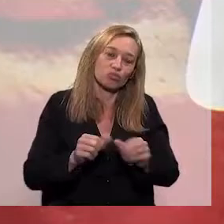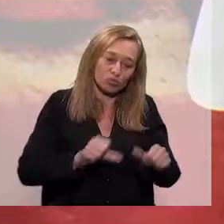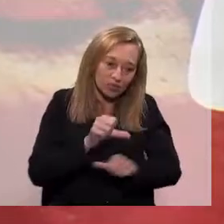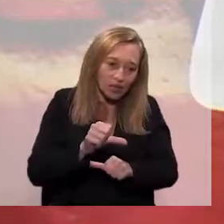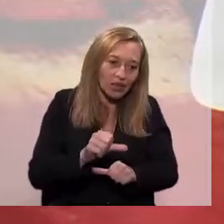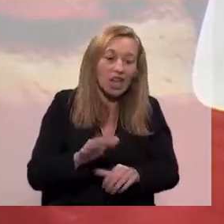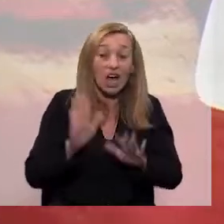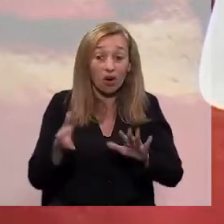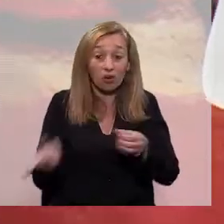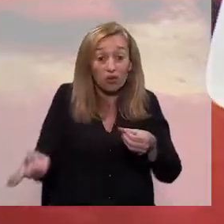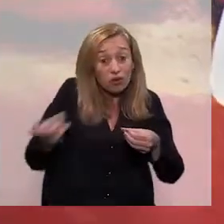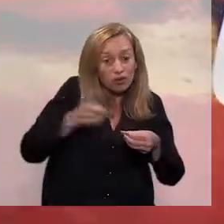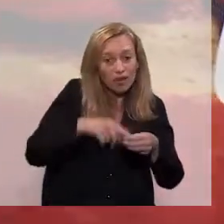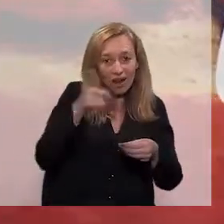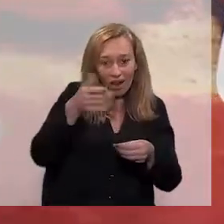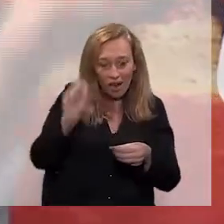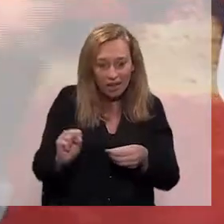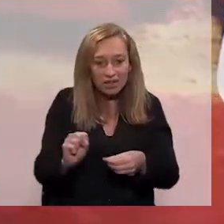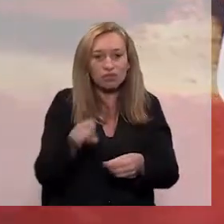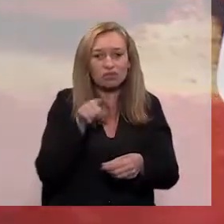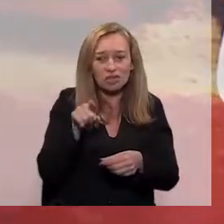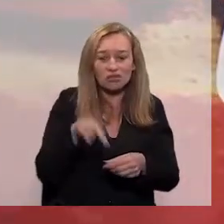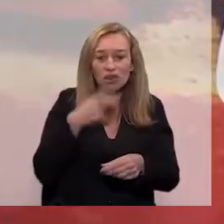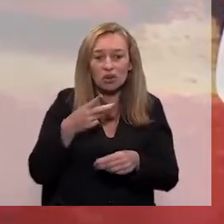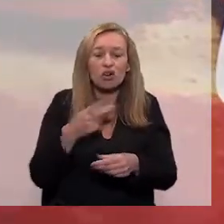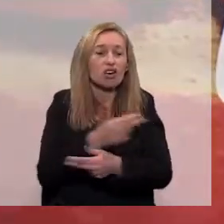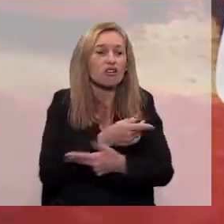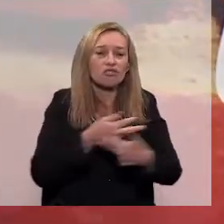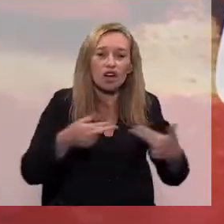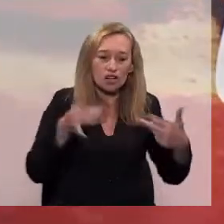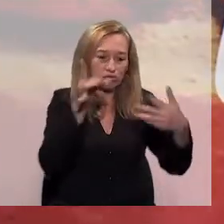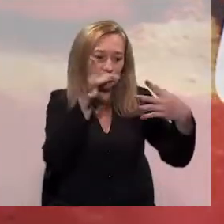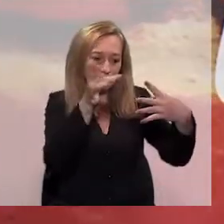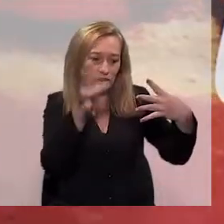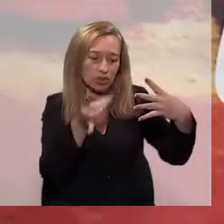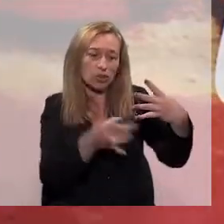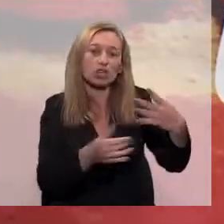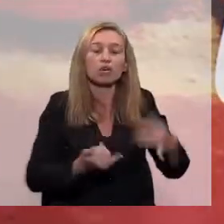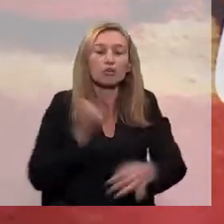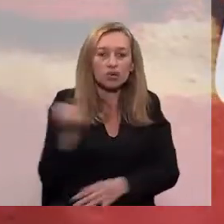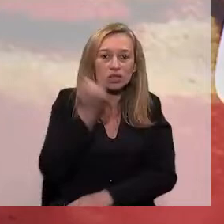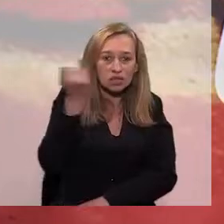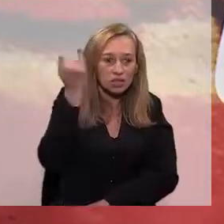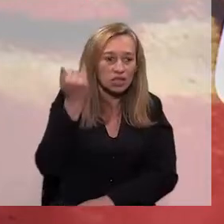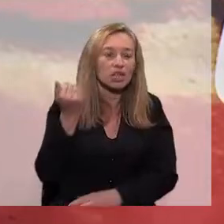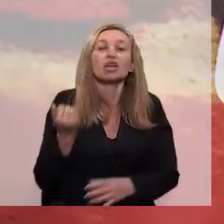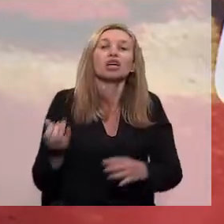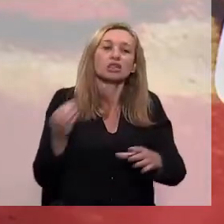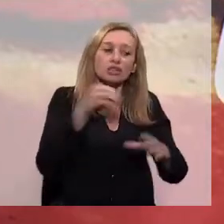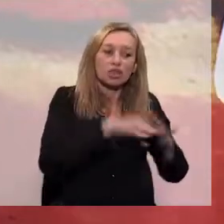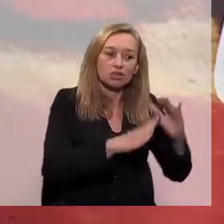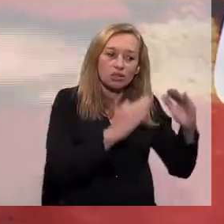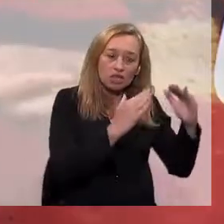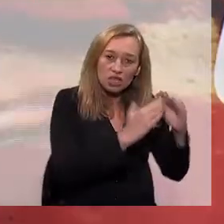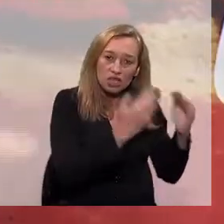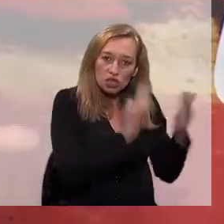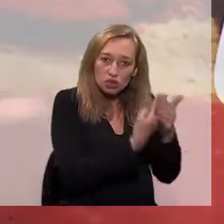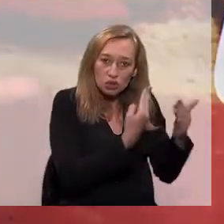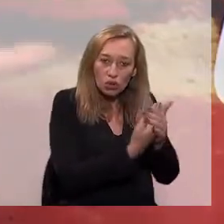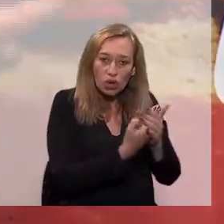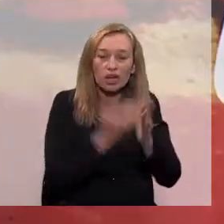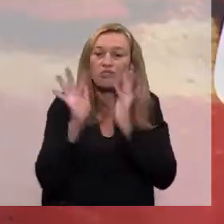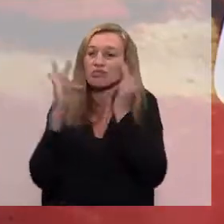nesse assunto da Laís, porque ela tocou em vários pontos importantíssimos, que é a relação dentro da escola e a relação com a